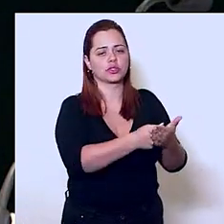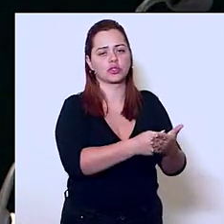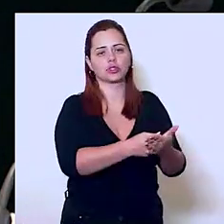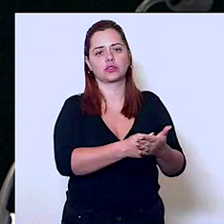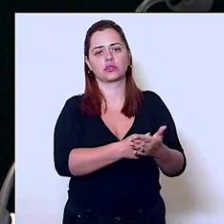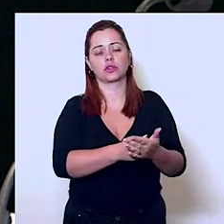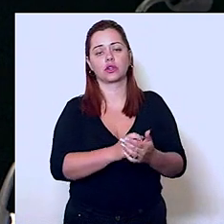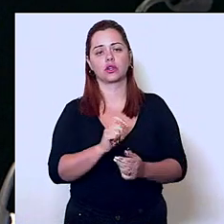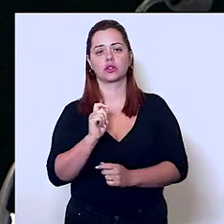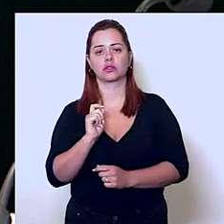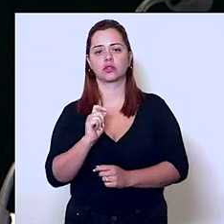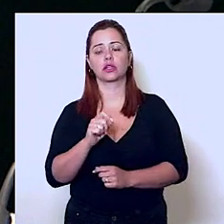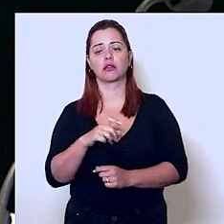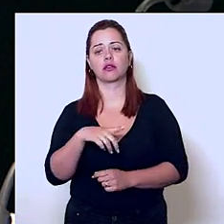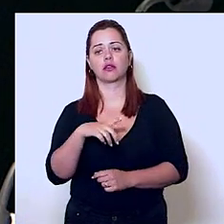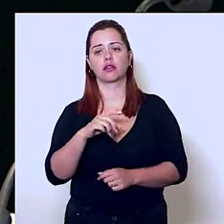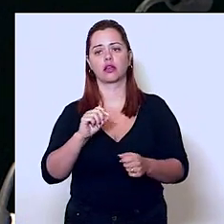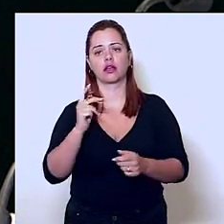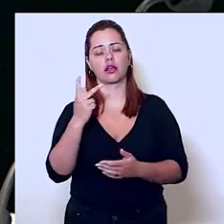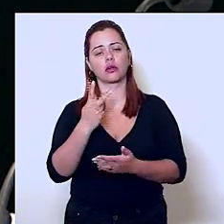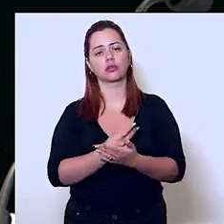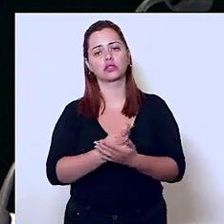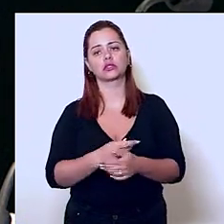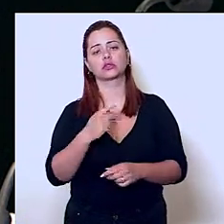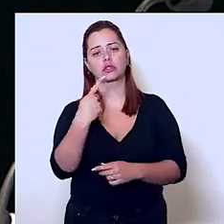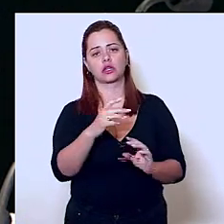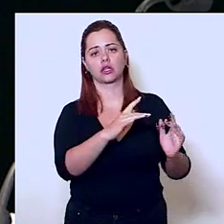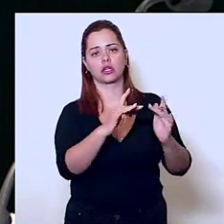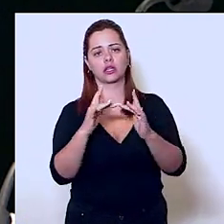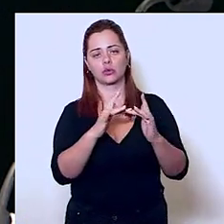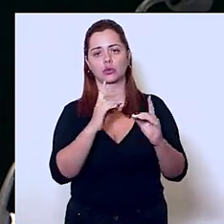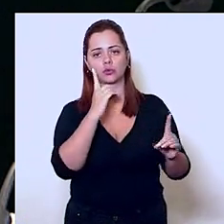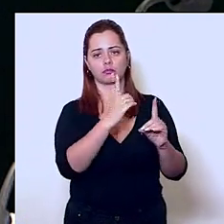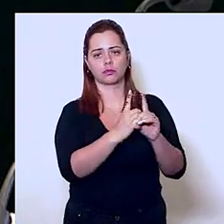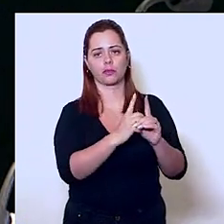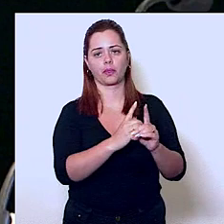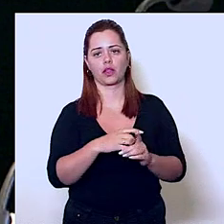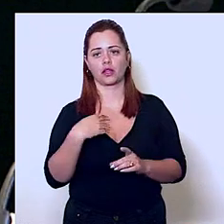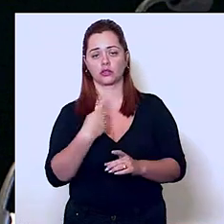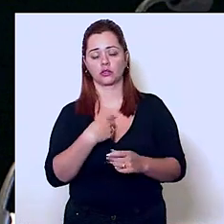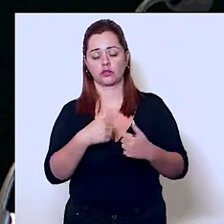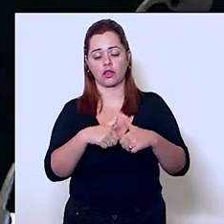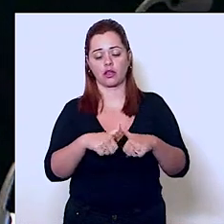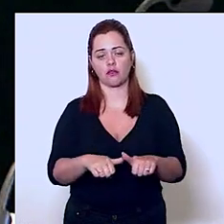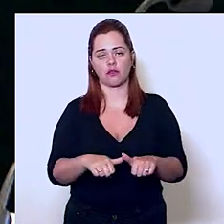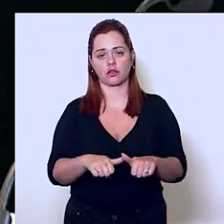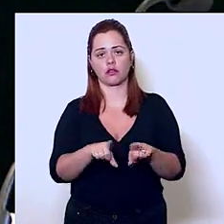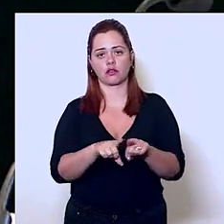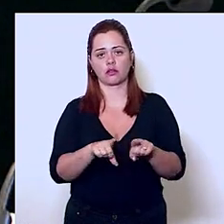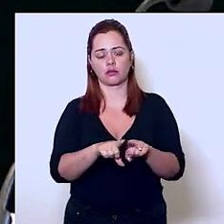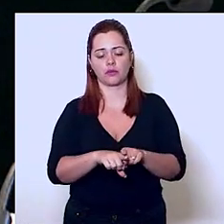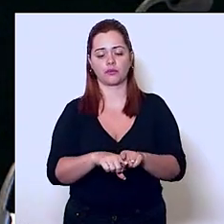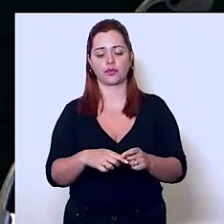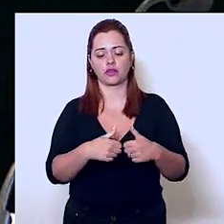e do que se pretendia com aquele encontro, que em breve nós estávamos numa espécie de copa, uma mesa que podia ser da casa da família de qualquer